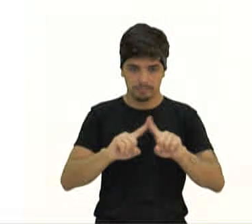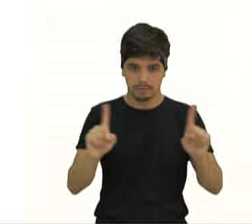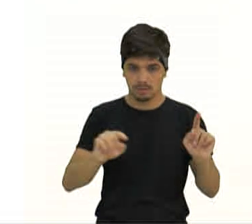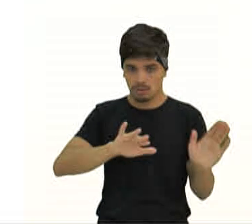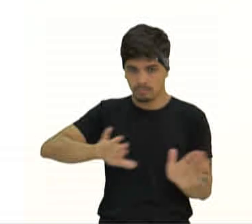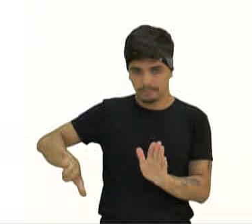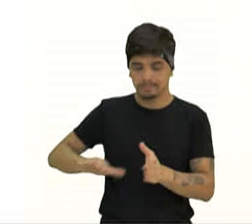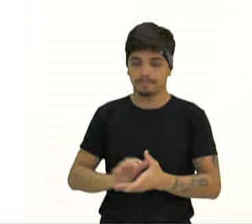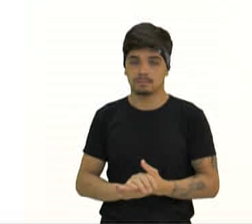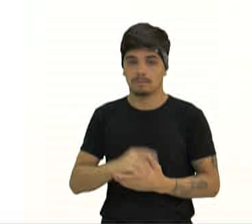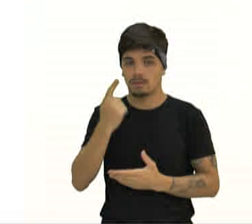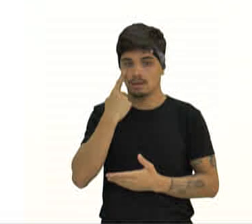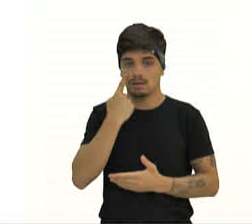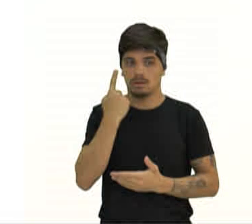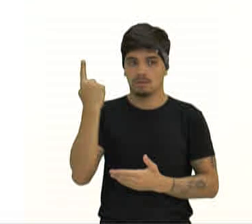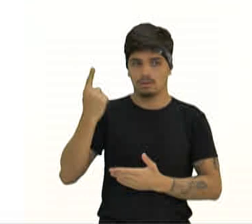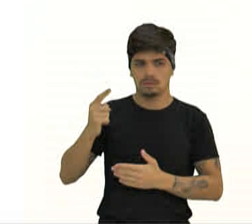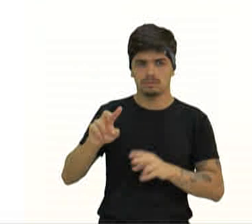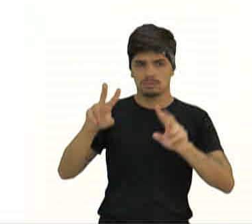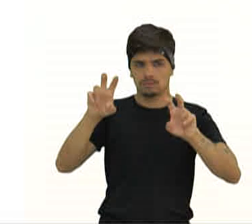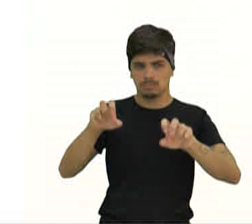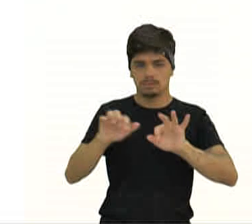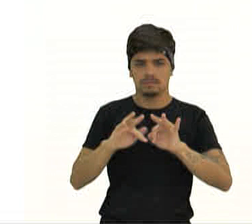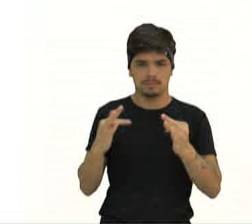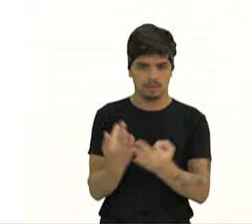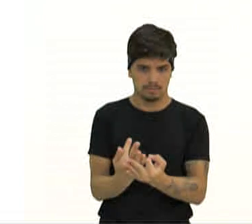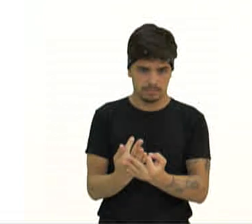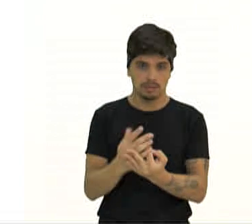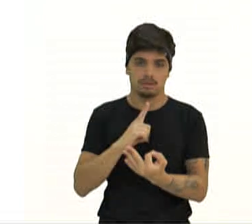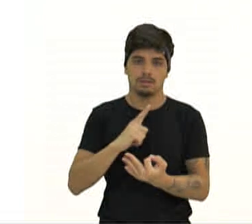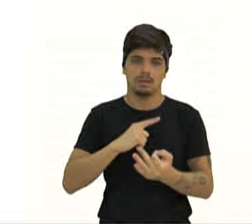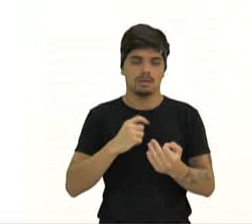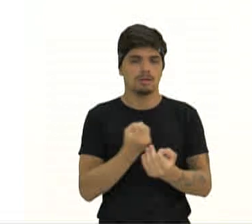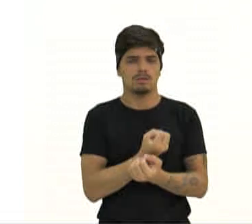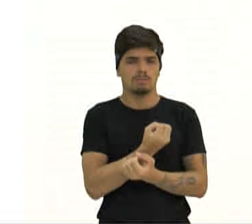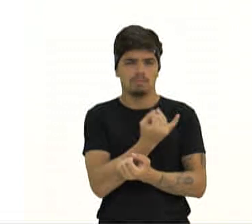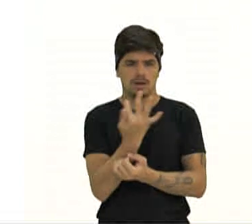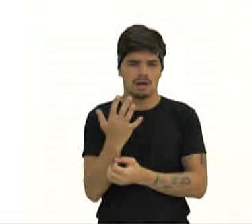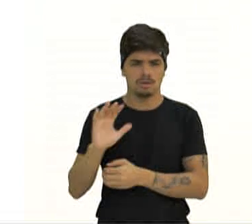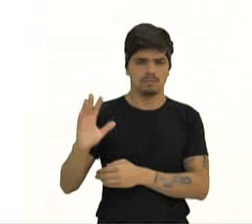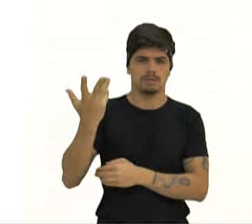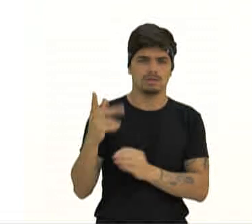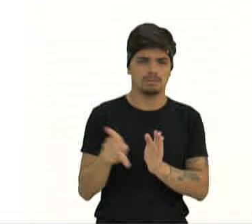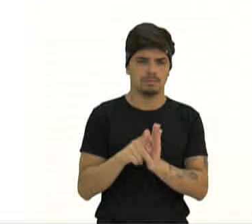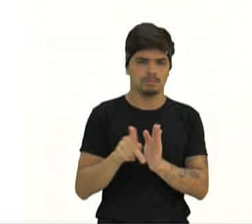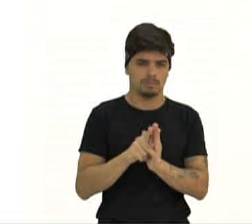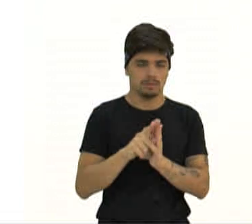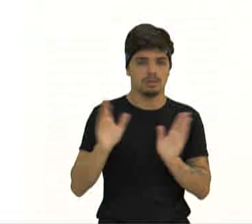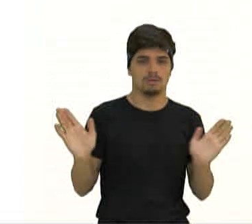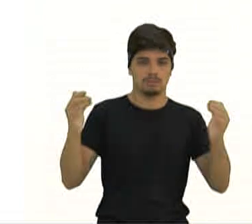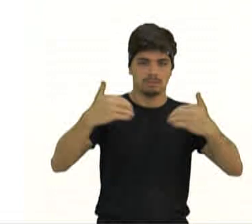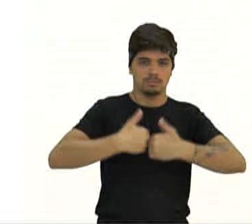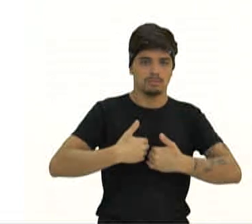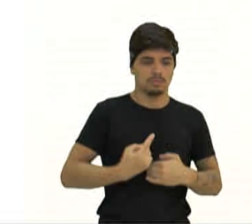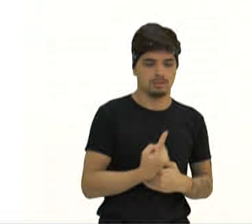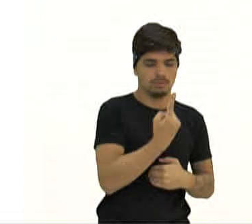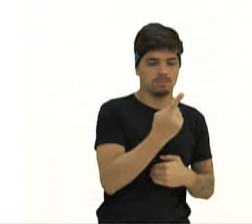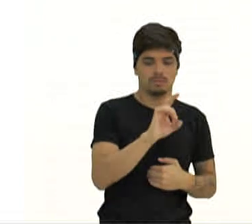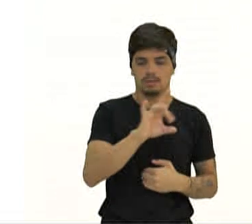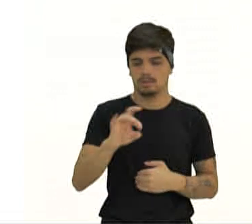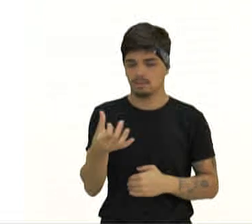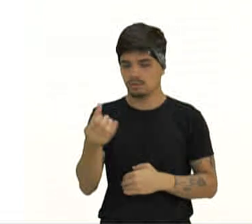família que é a próxima tirinha que a gente vai ler conforme pesquisa os casos de autismo subiram para um em cada 68 crianças